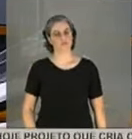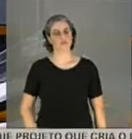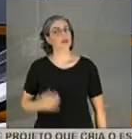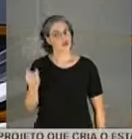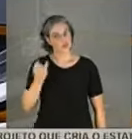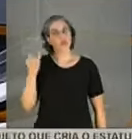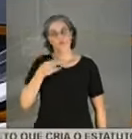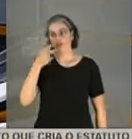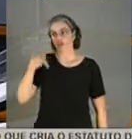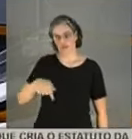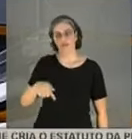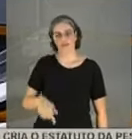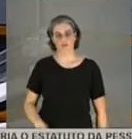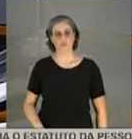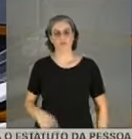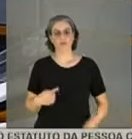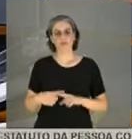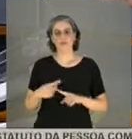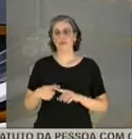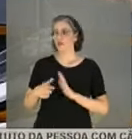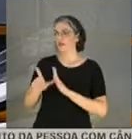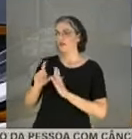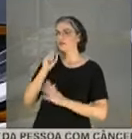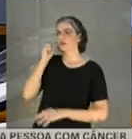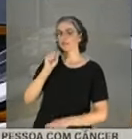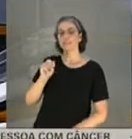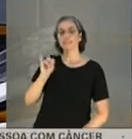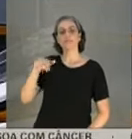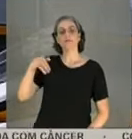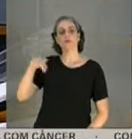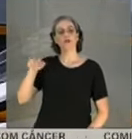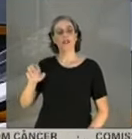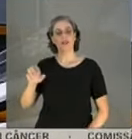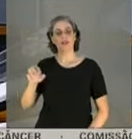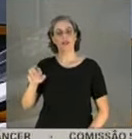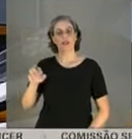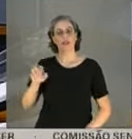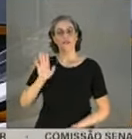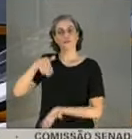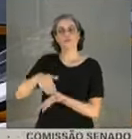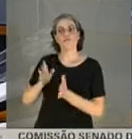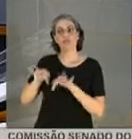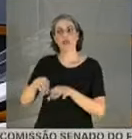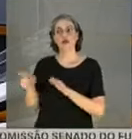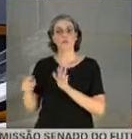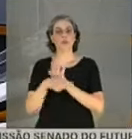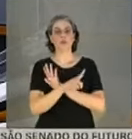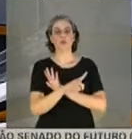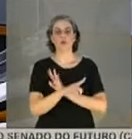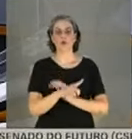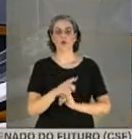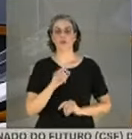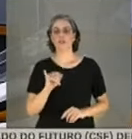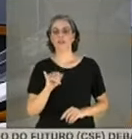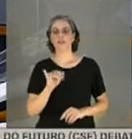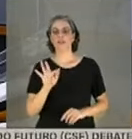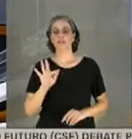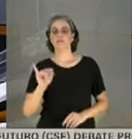Vossa Excelência, senadora Simone, concluiu vossa inquirição perguntando aqui sobre o